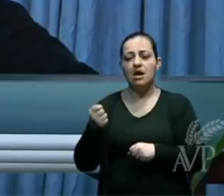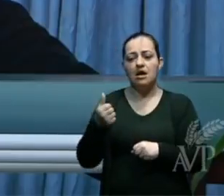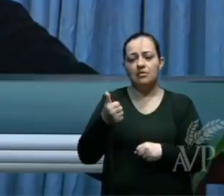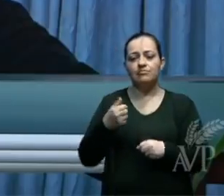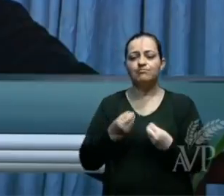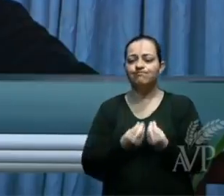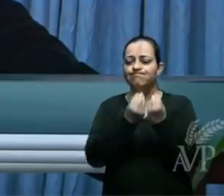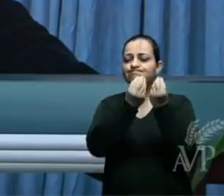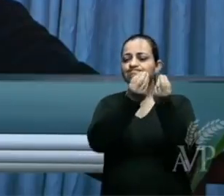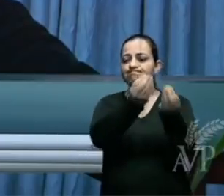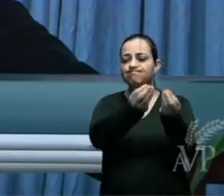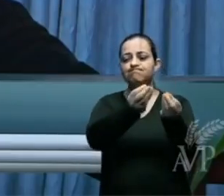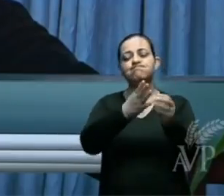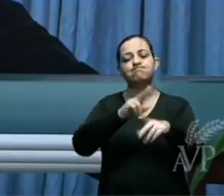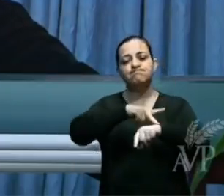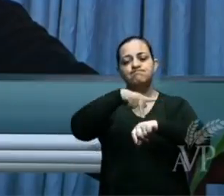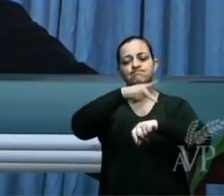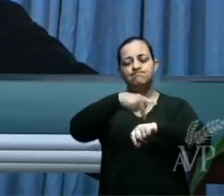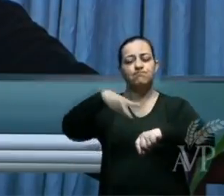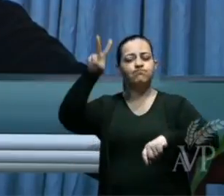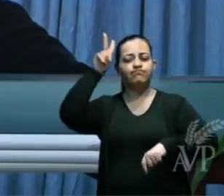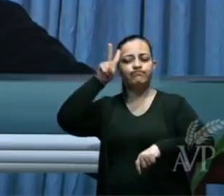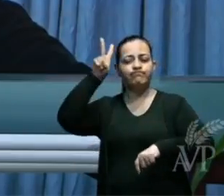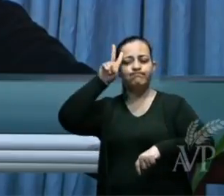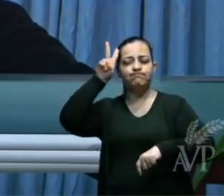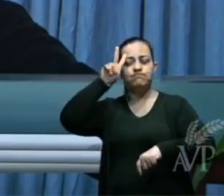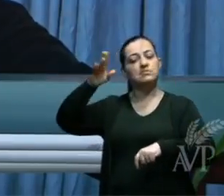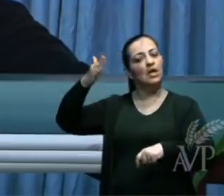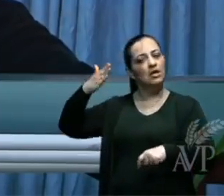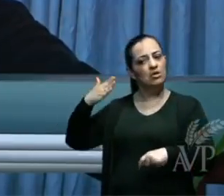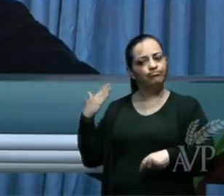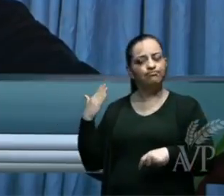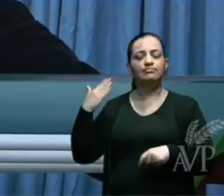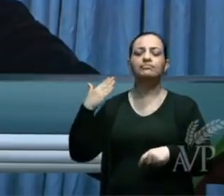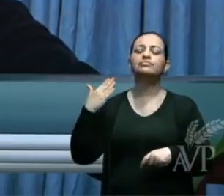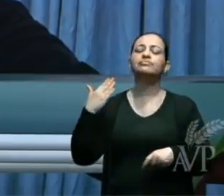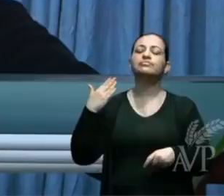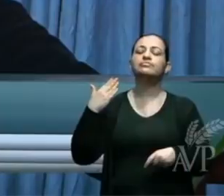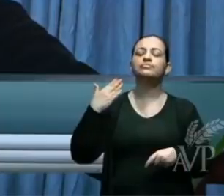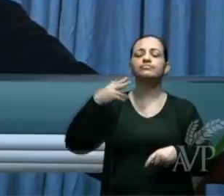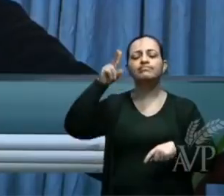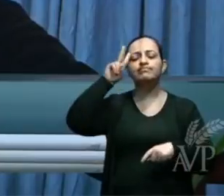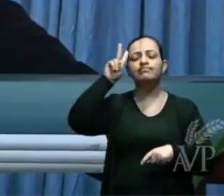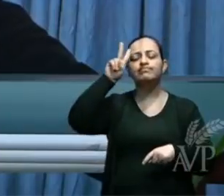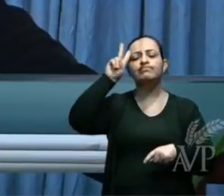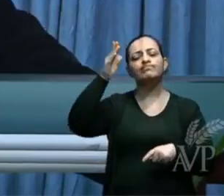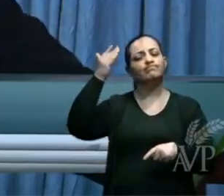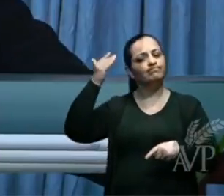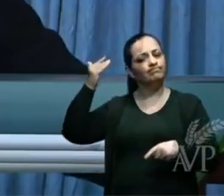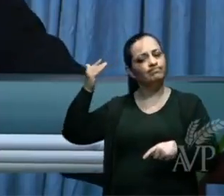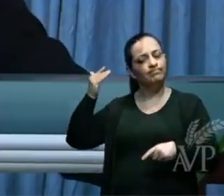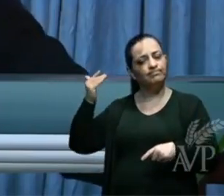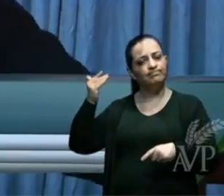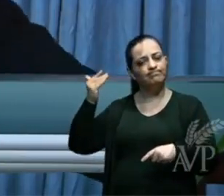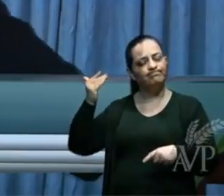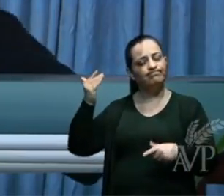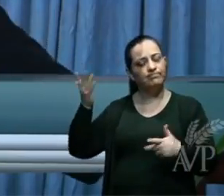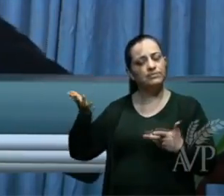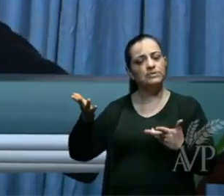lei isso me faz recordar da dá